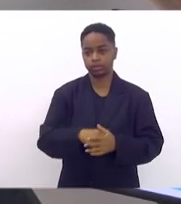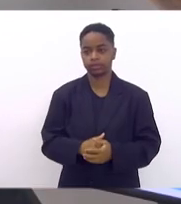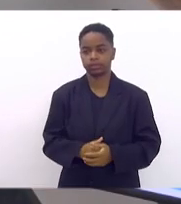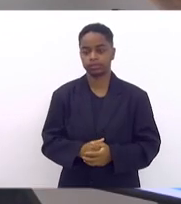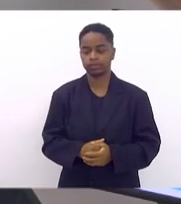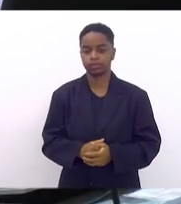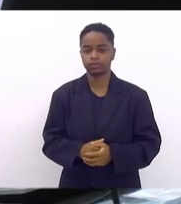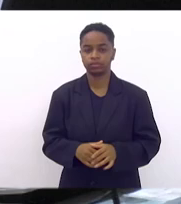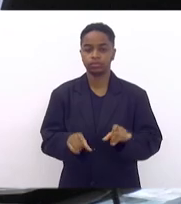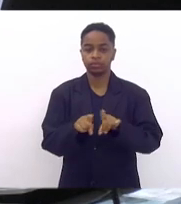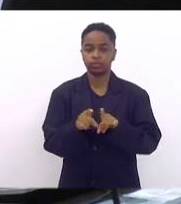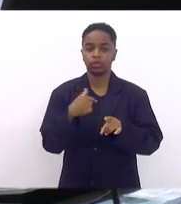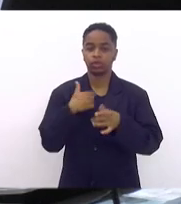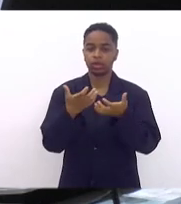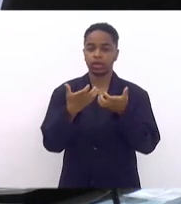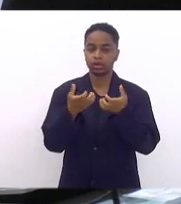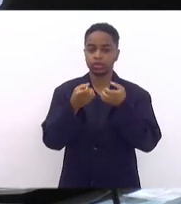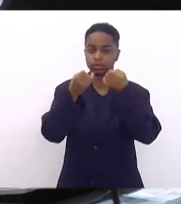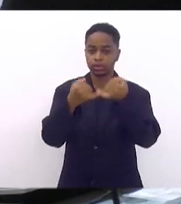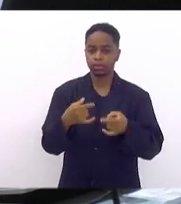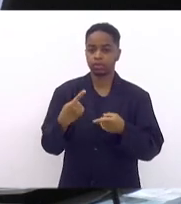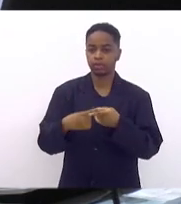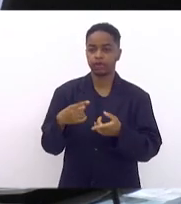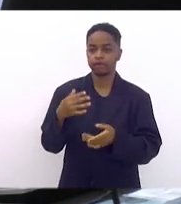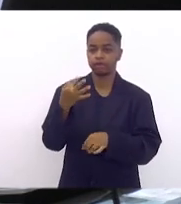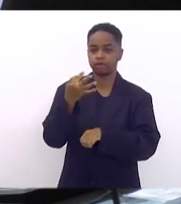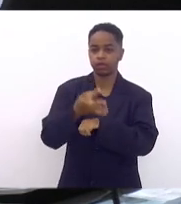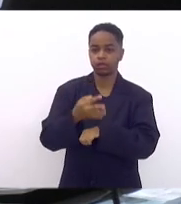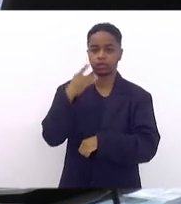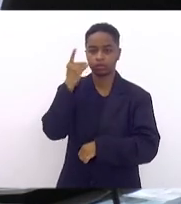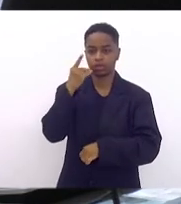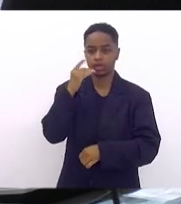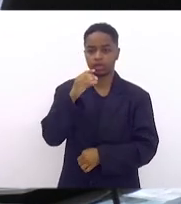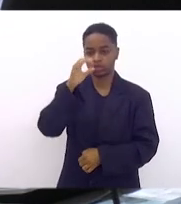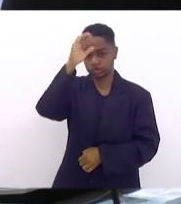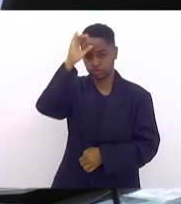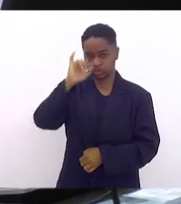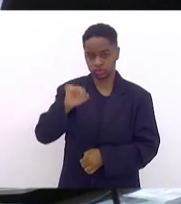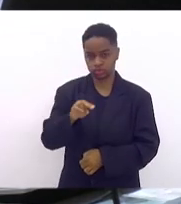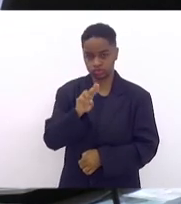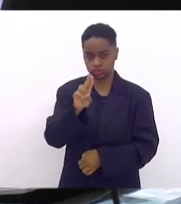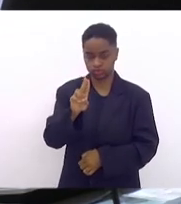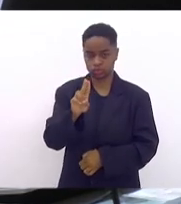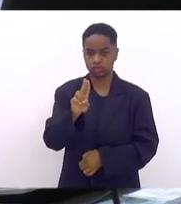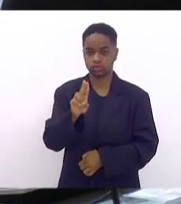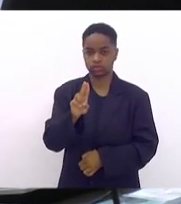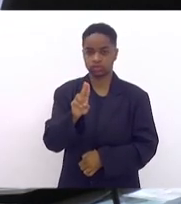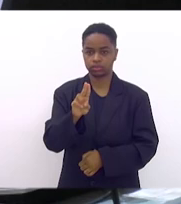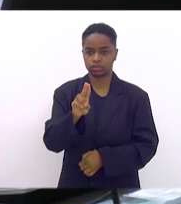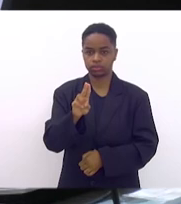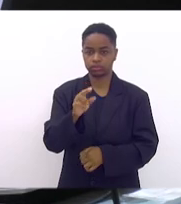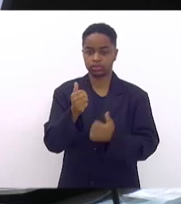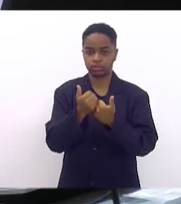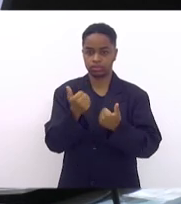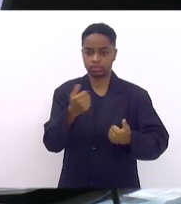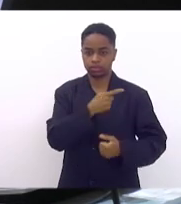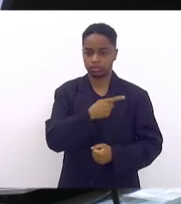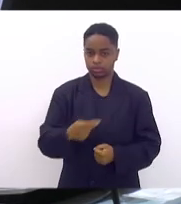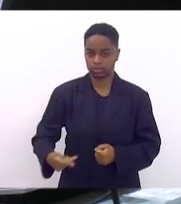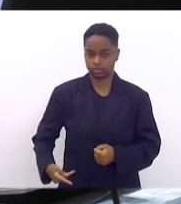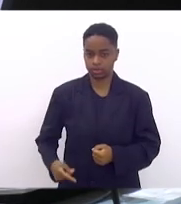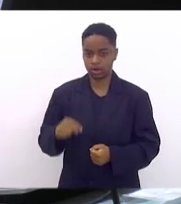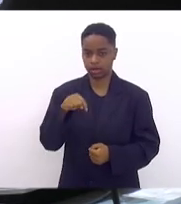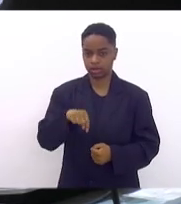Quero justificar aqui a ausência da deputada Tia Ju, que se encontra vice-presidente dessa CPI, que